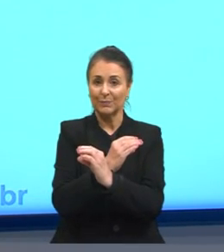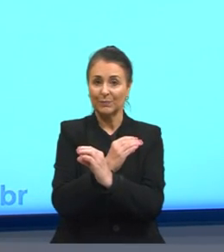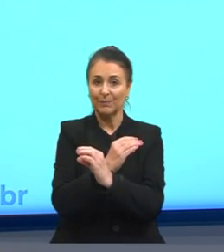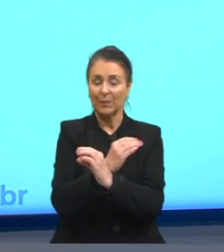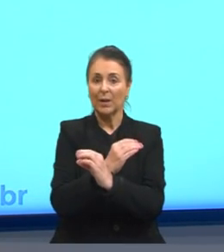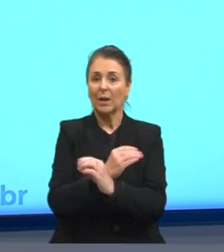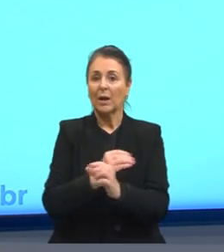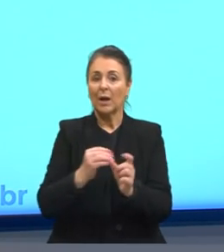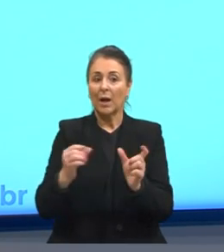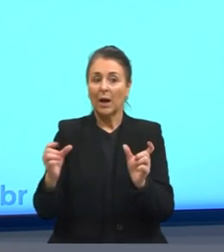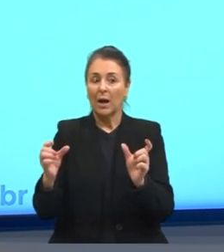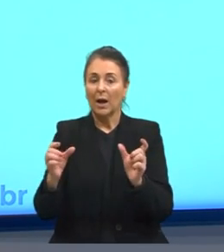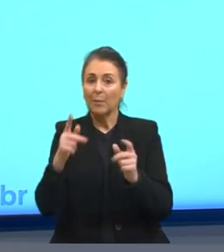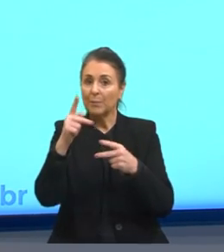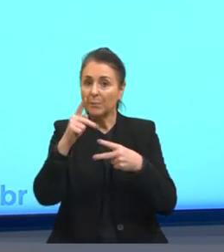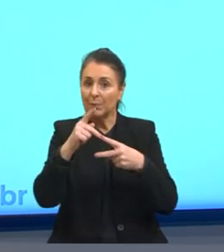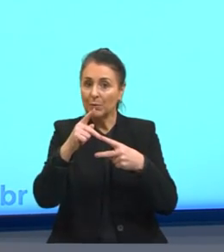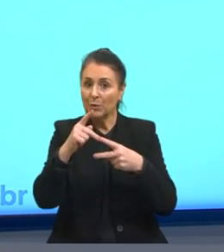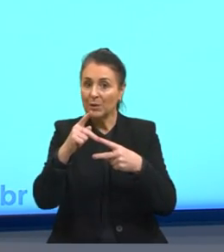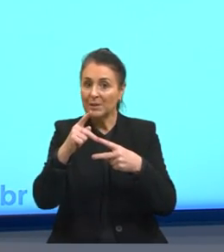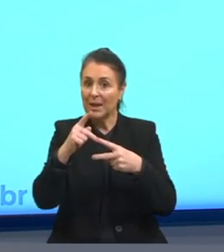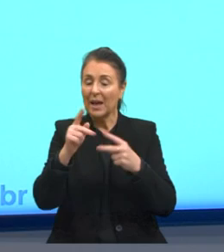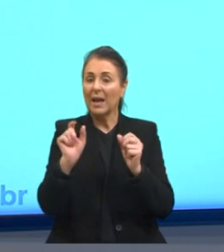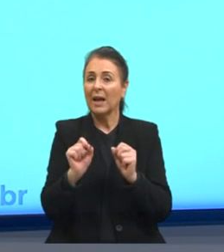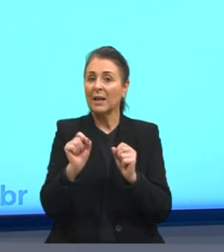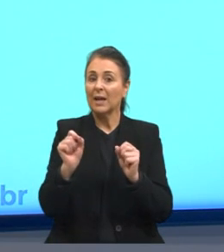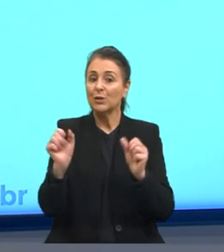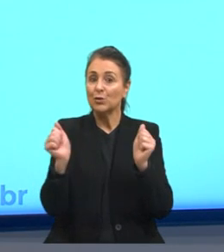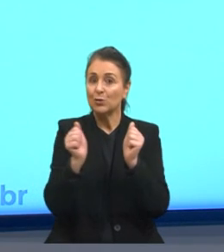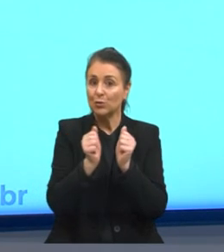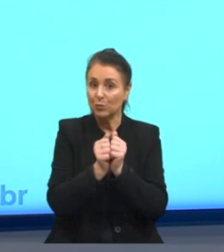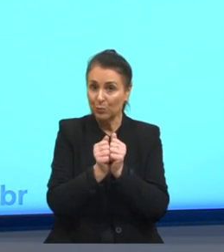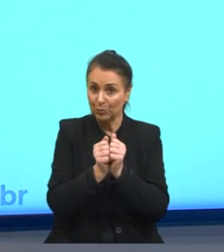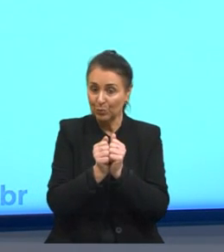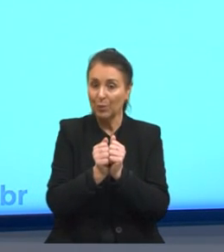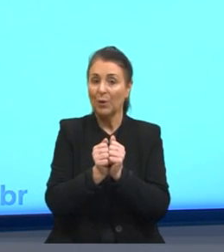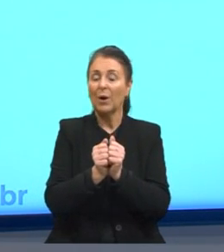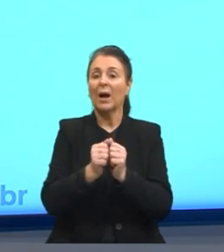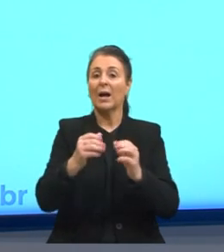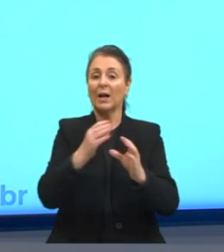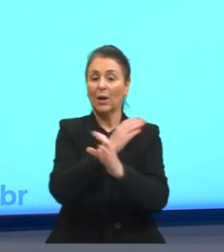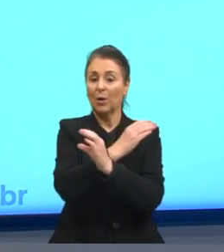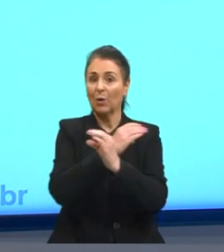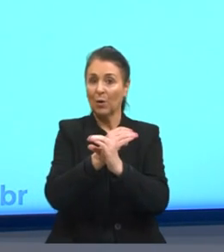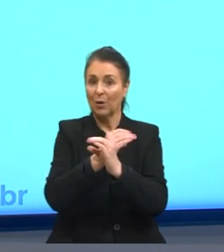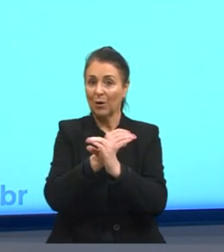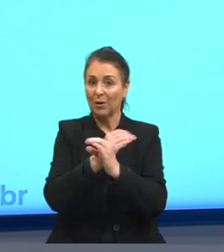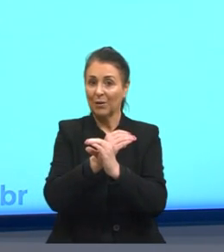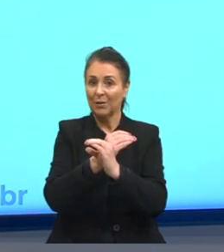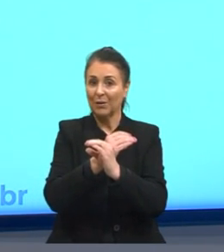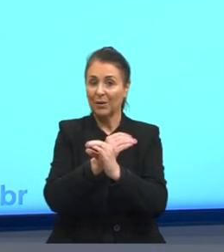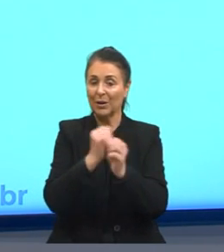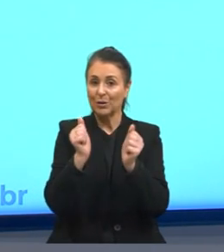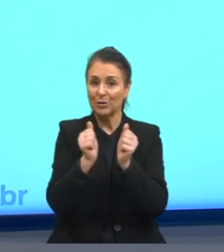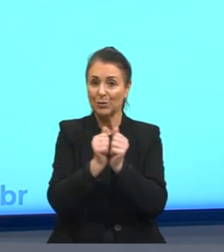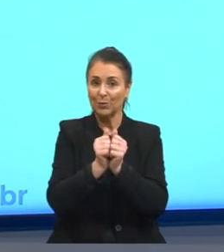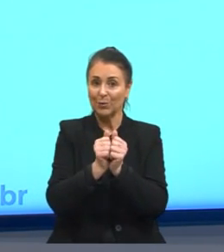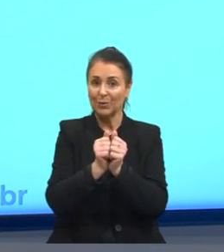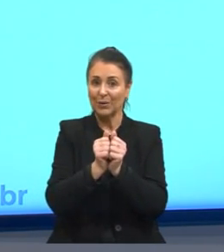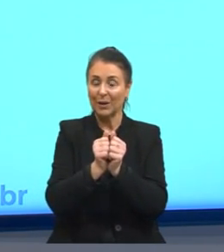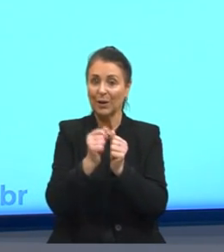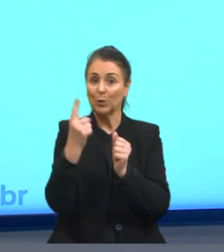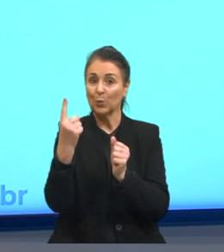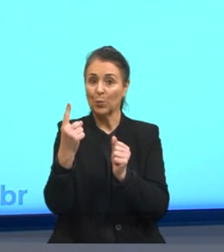juntam palavras, as conjunções servem para juntar duas orações. Olhem o exemplo. Vai